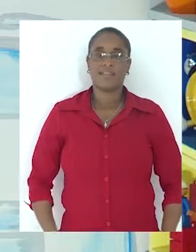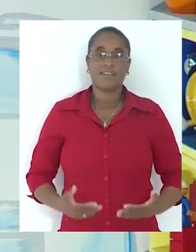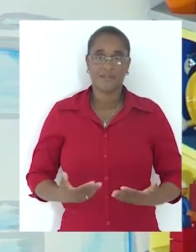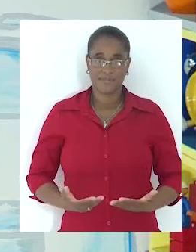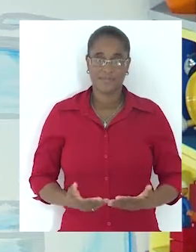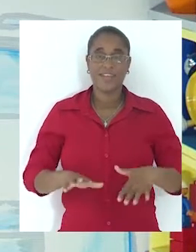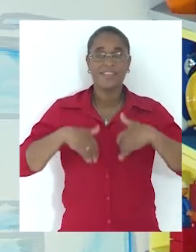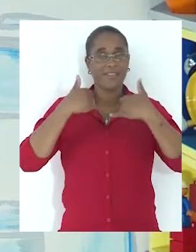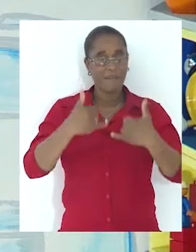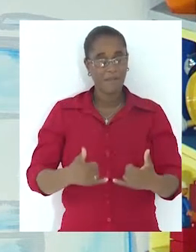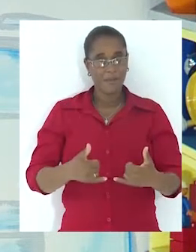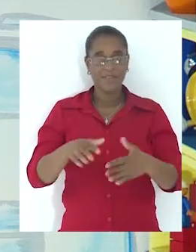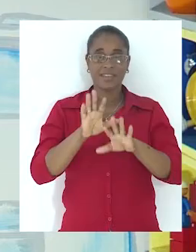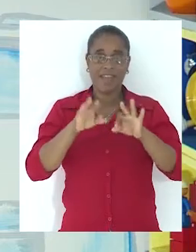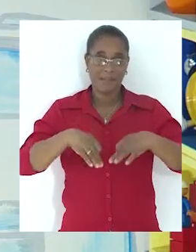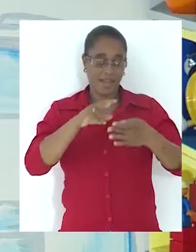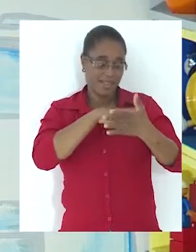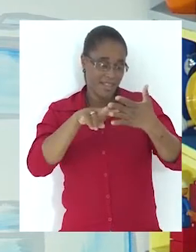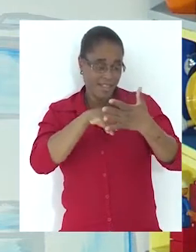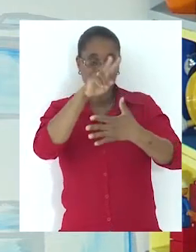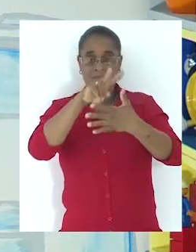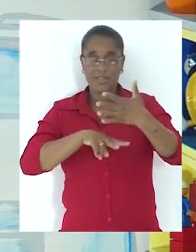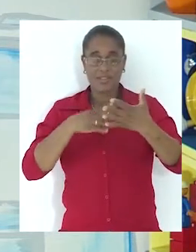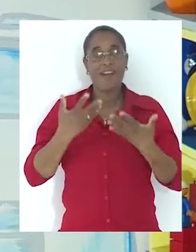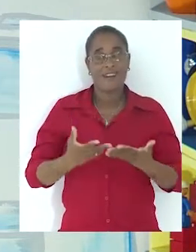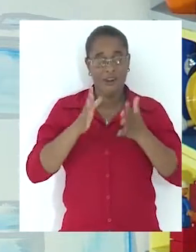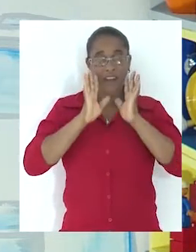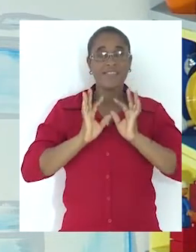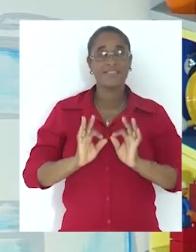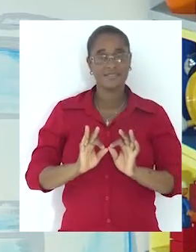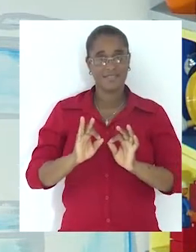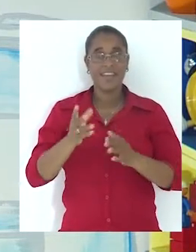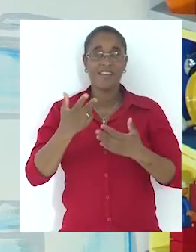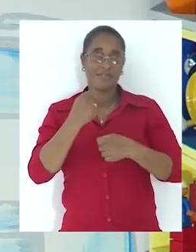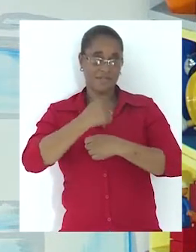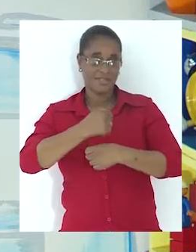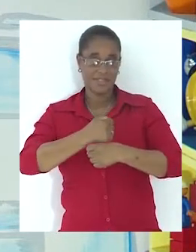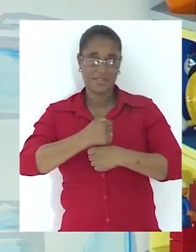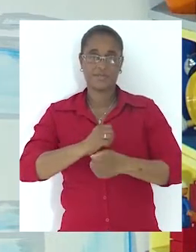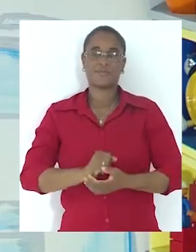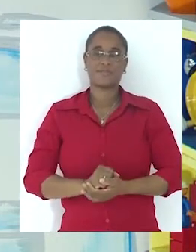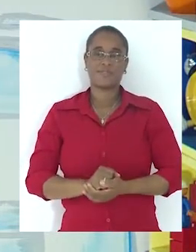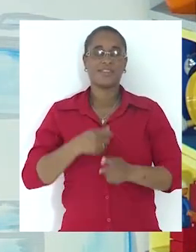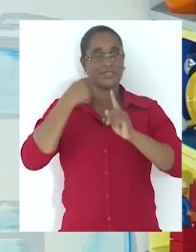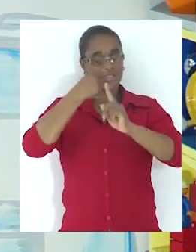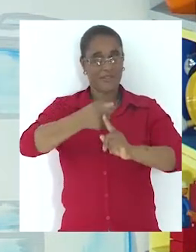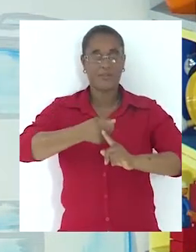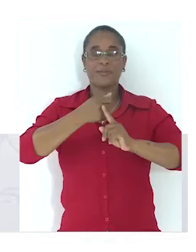Então, depois de terem lido o texto, agora sim, vamos ao exercício e